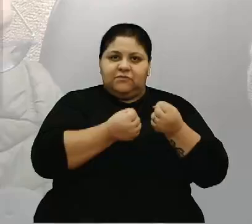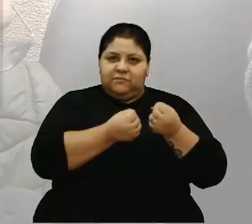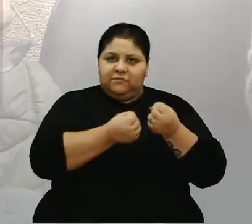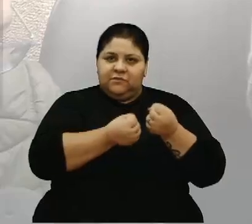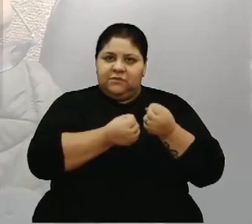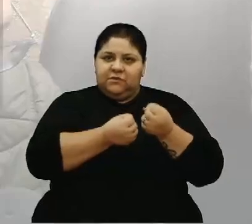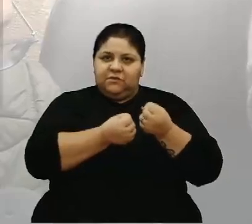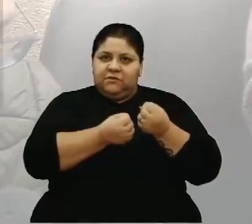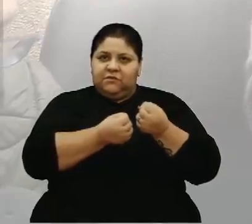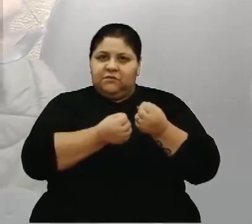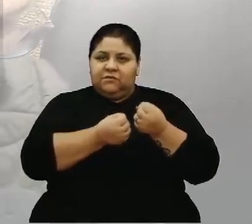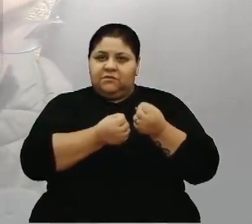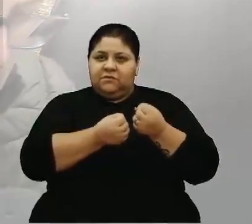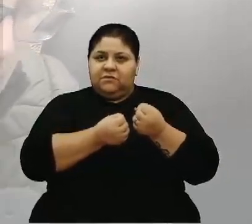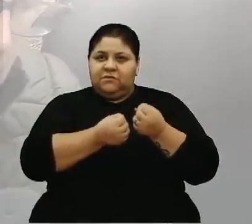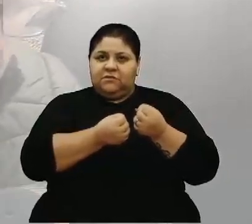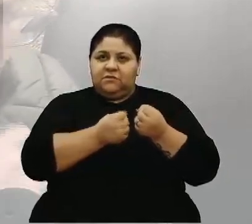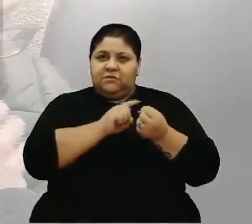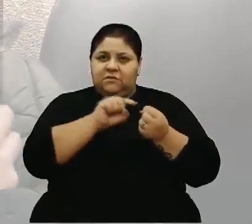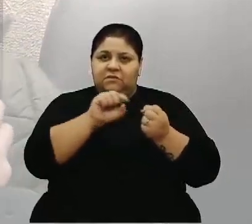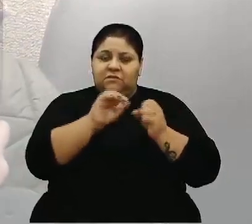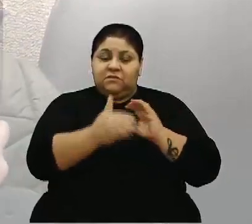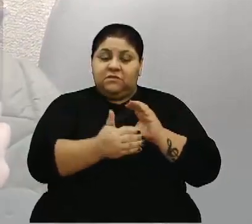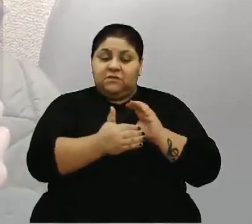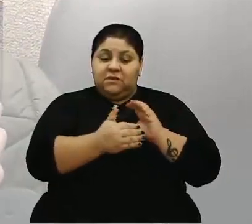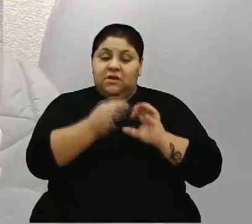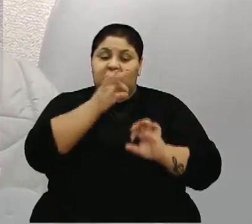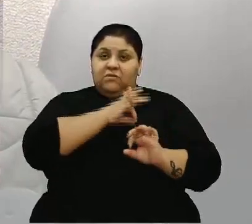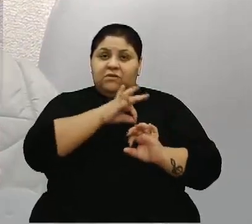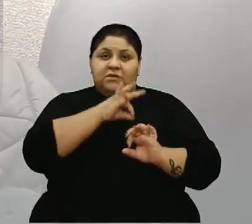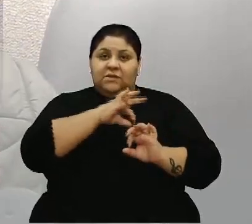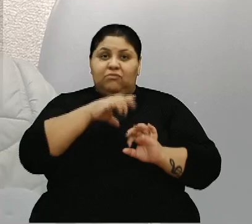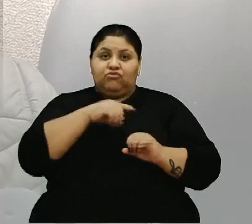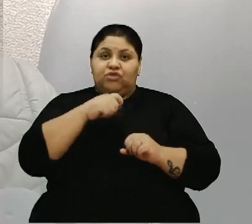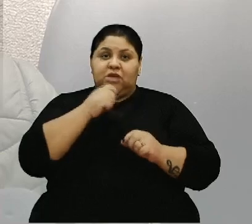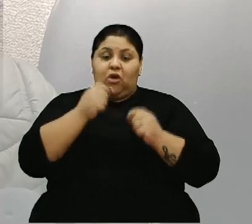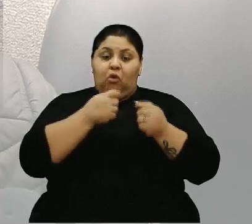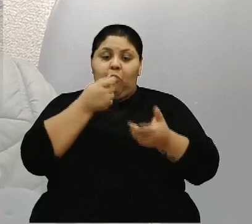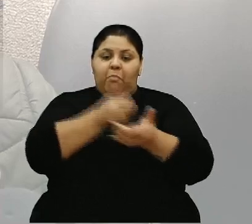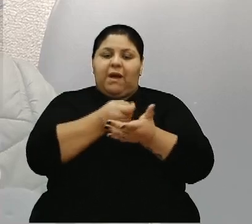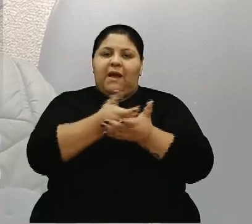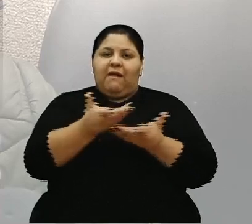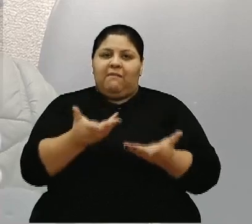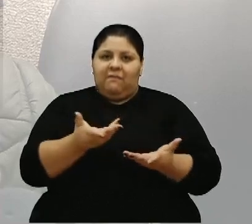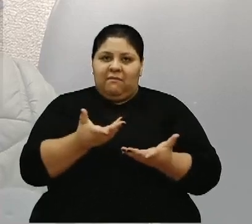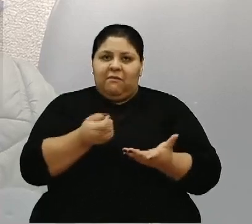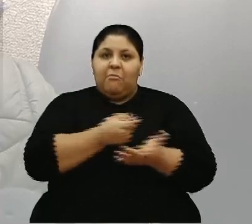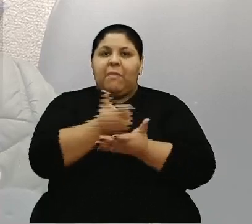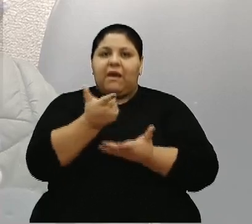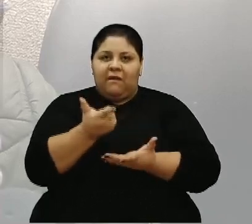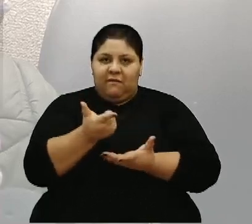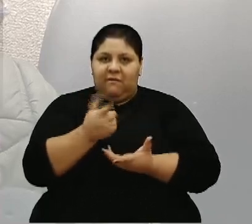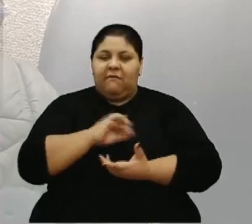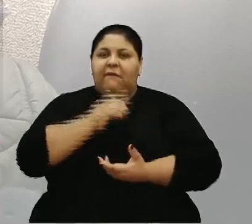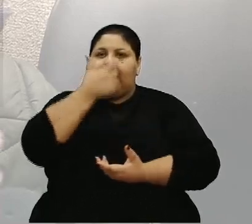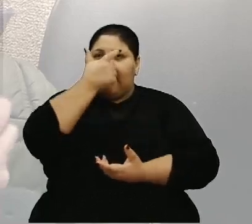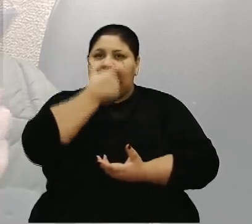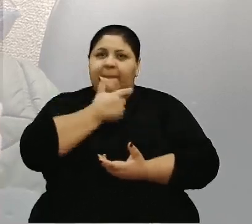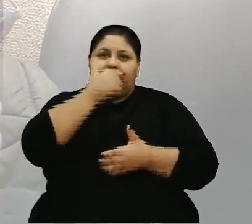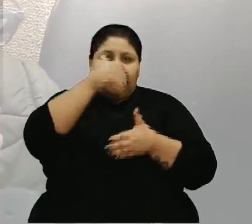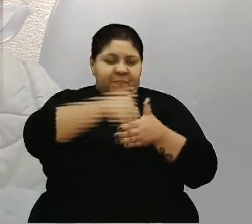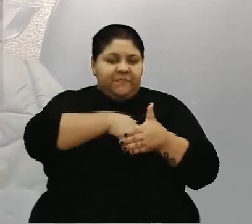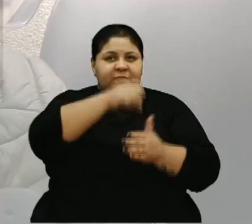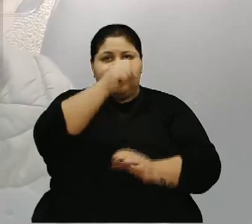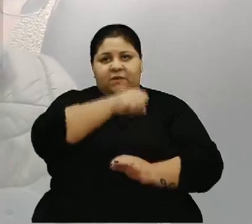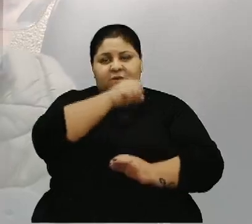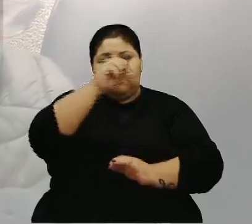não recebendo, não tinham como pagar, né? Então eu acho, o meu voto é